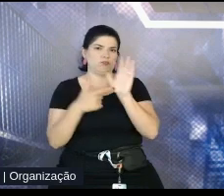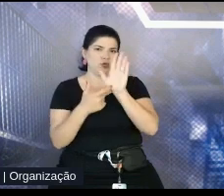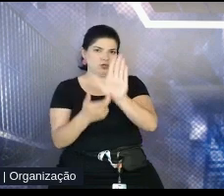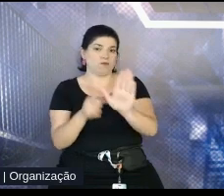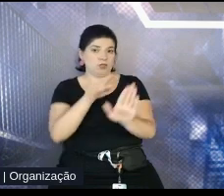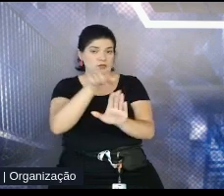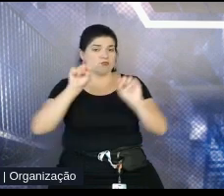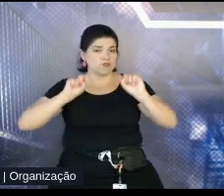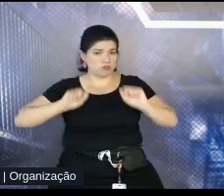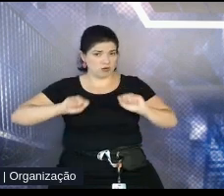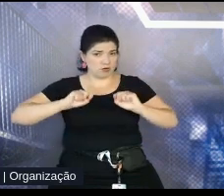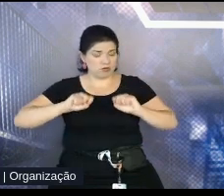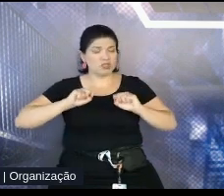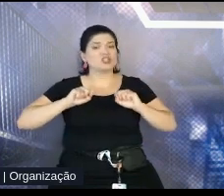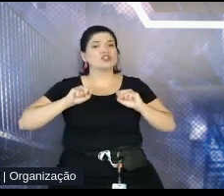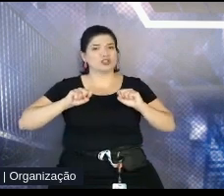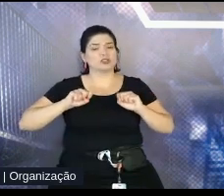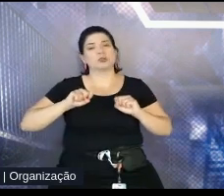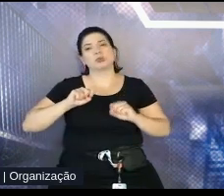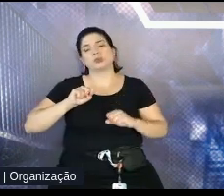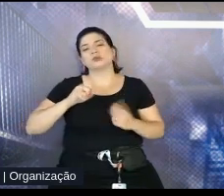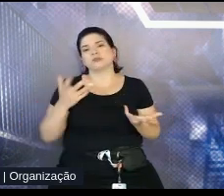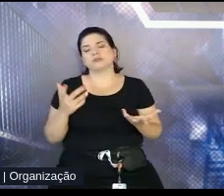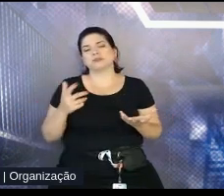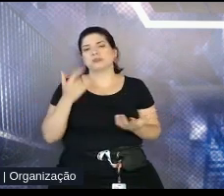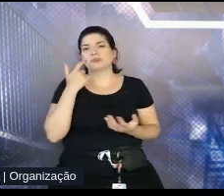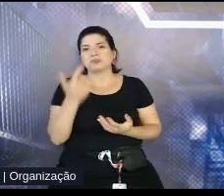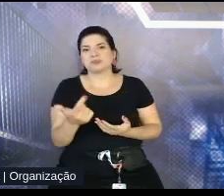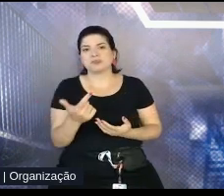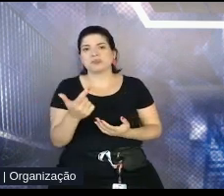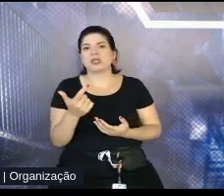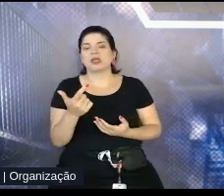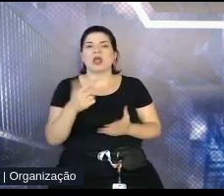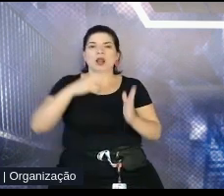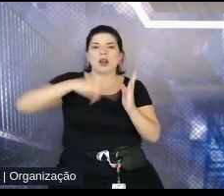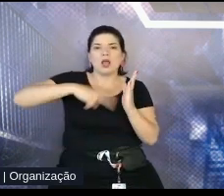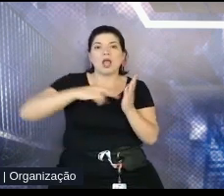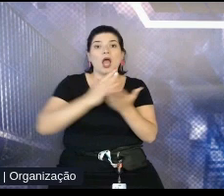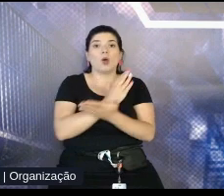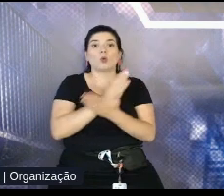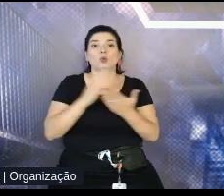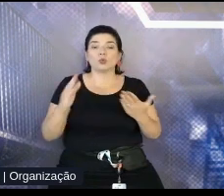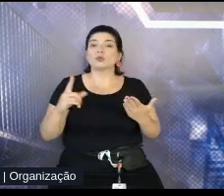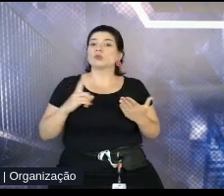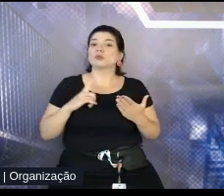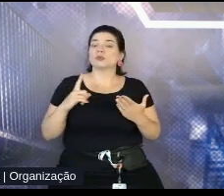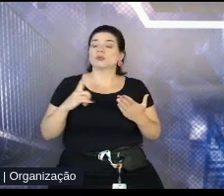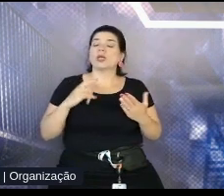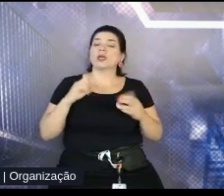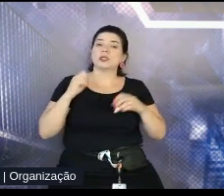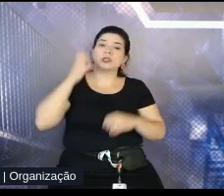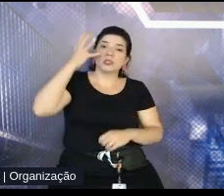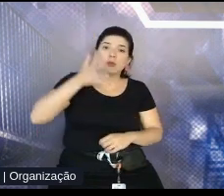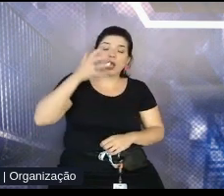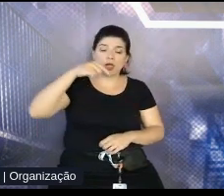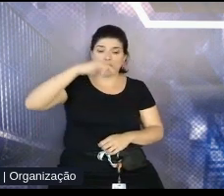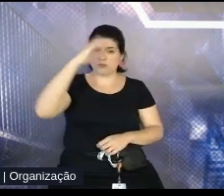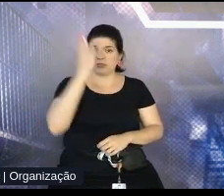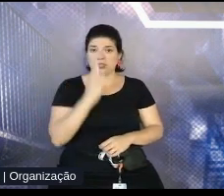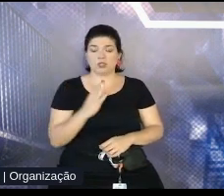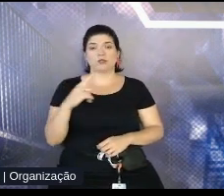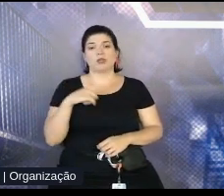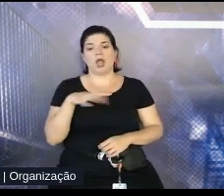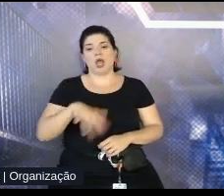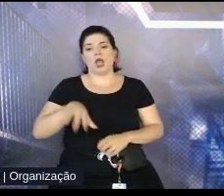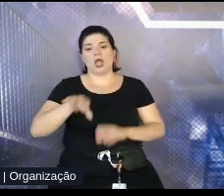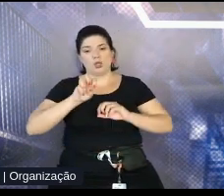podem estar consumindo eles. Inclusive, trouxe alguns simpósios brasileiros aqui, né, que são referências na área, na parte de educação,